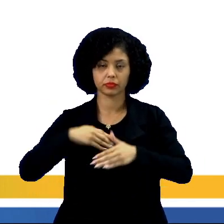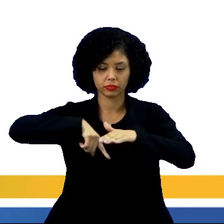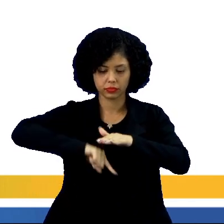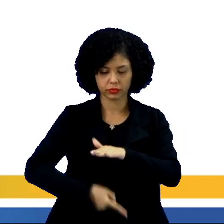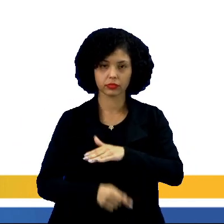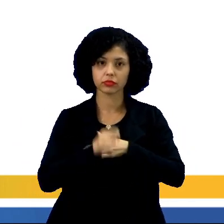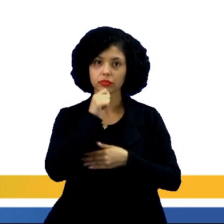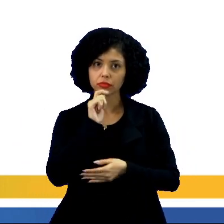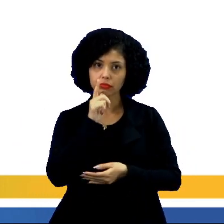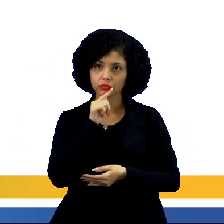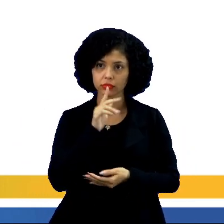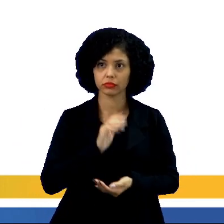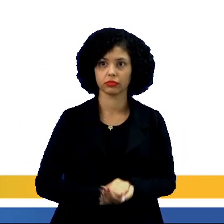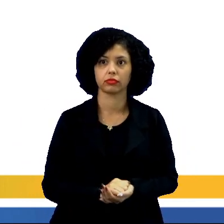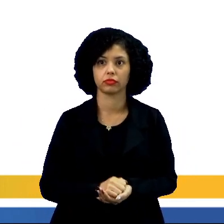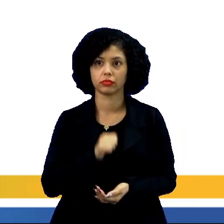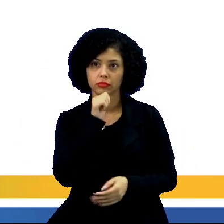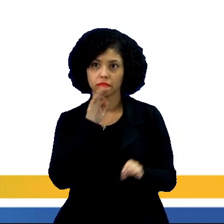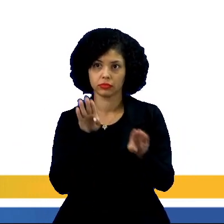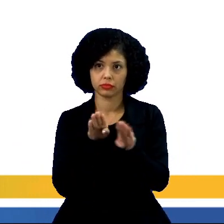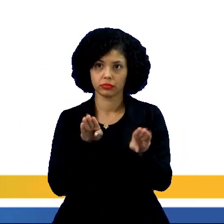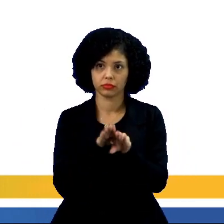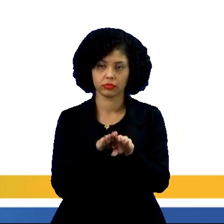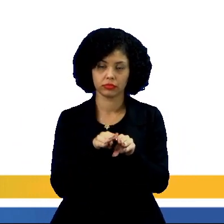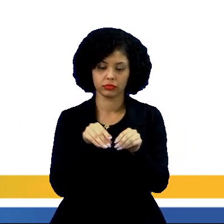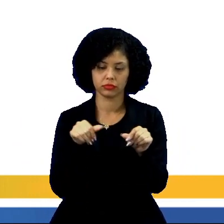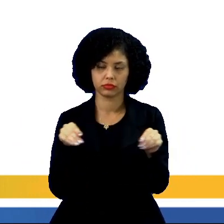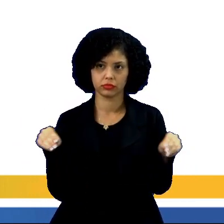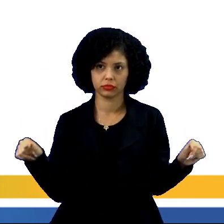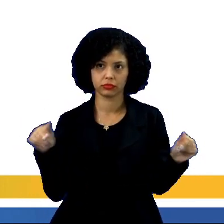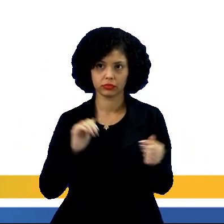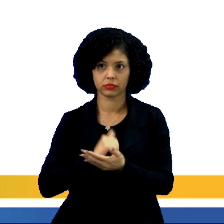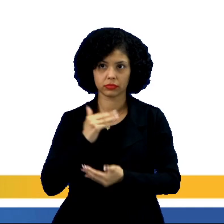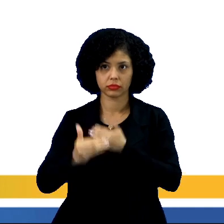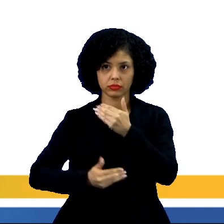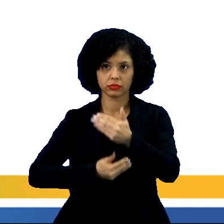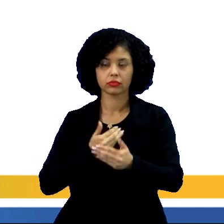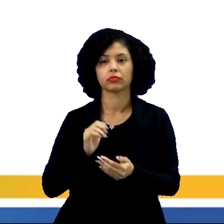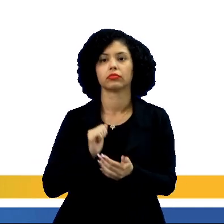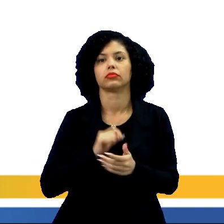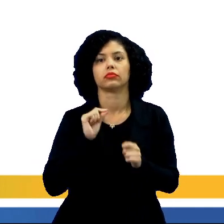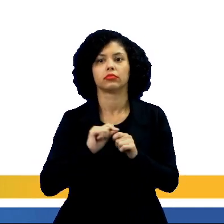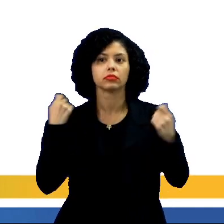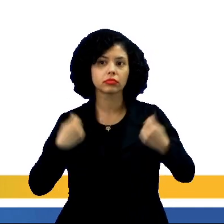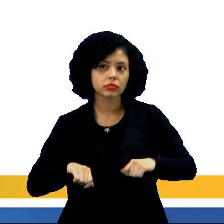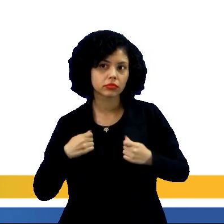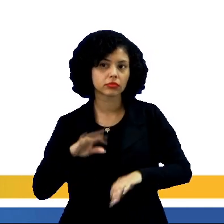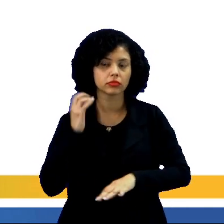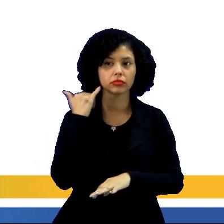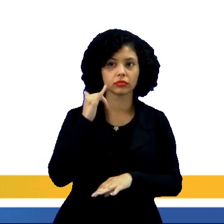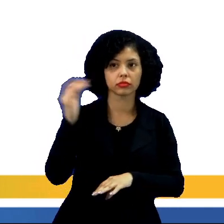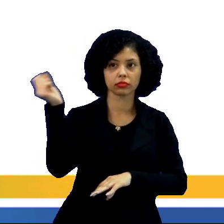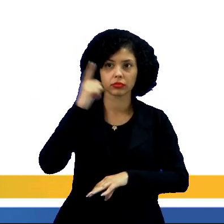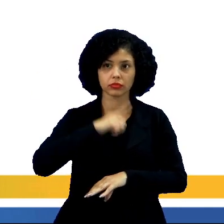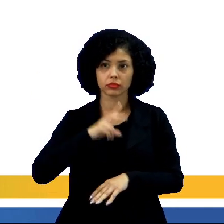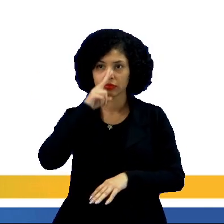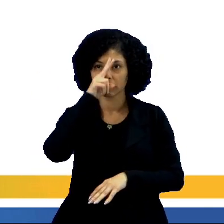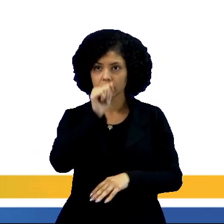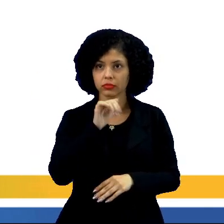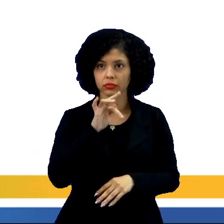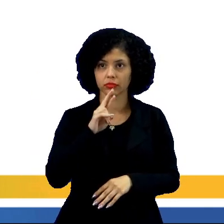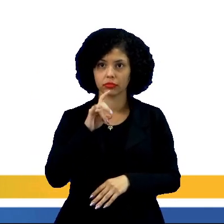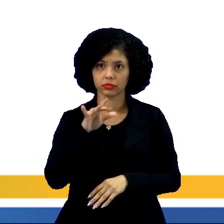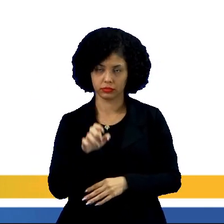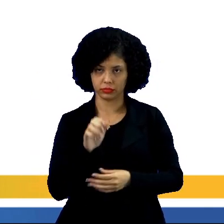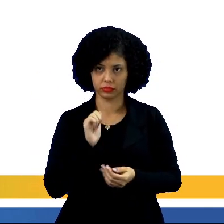das plantas, do subterrâneo e também do solo. É um processo que faz-se necessário a energia solar e